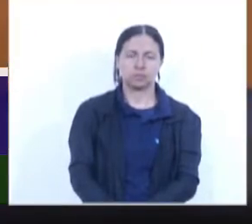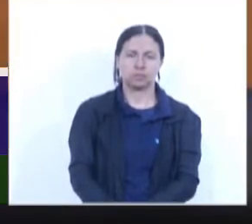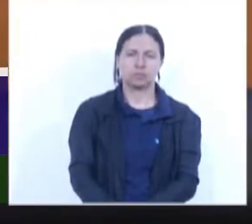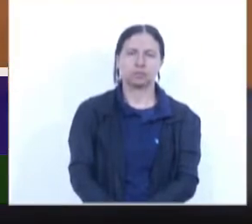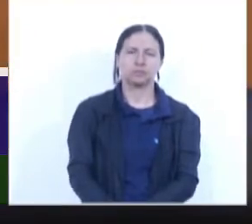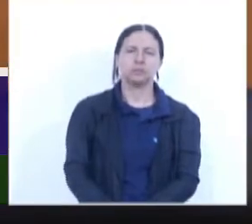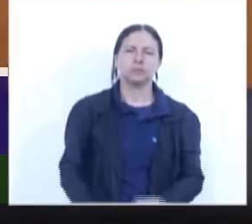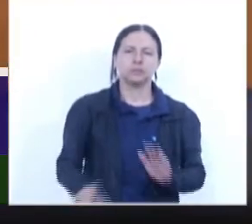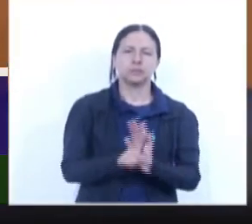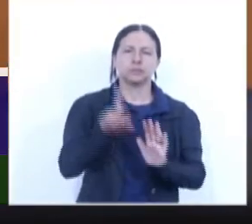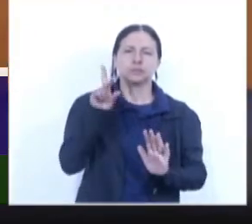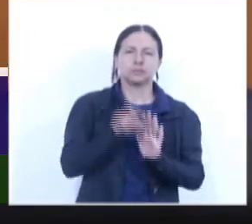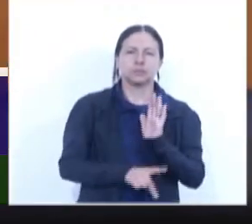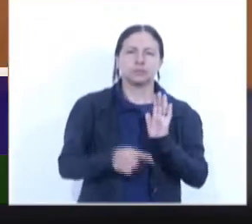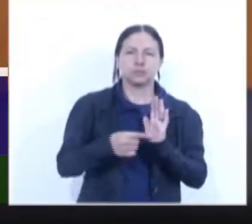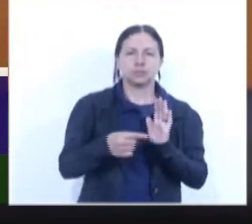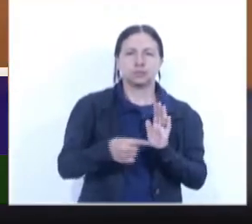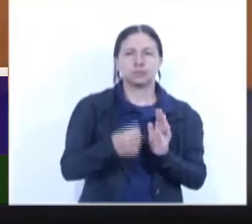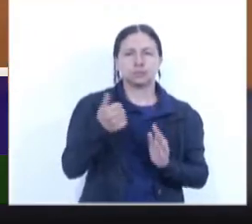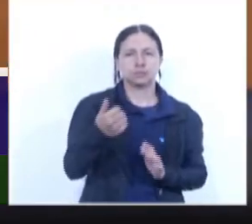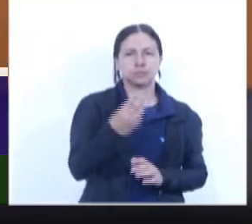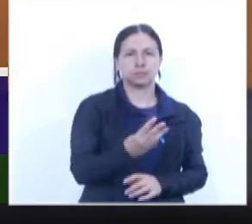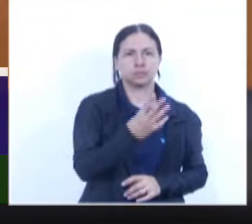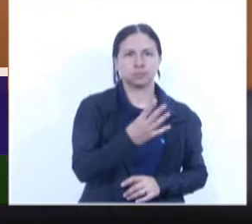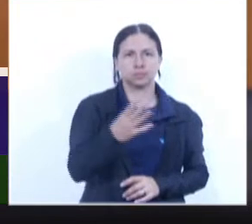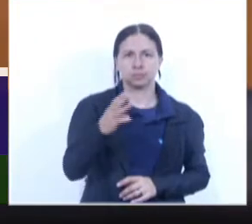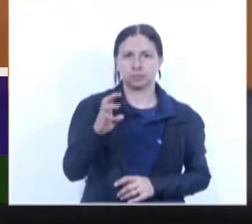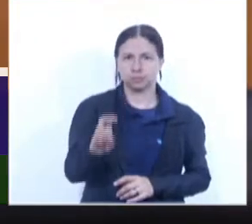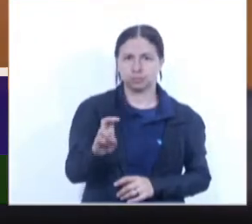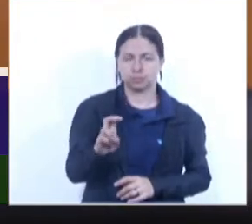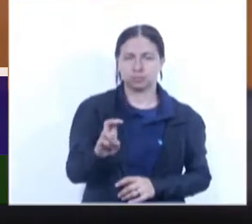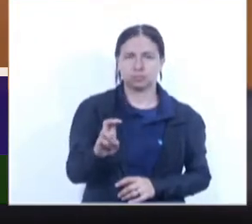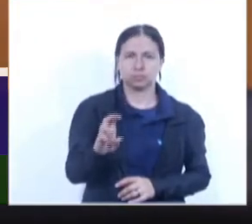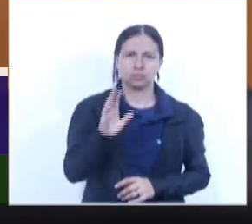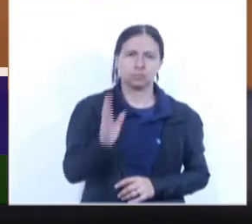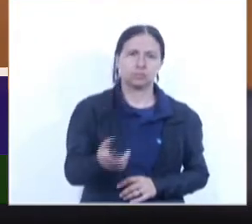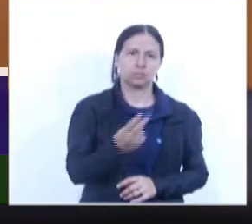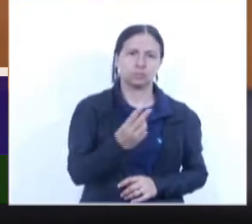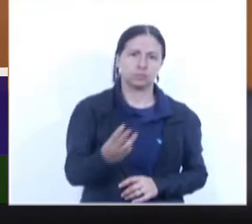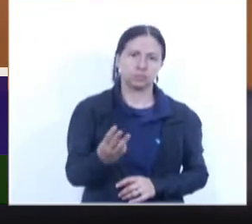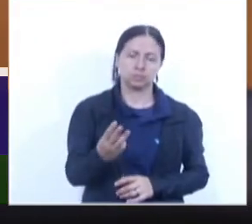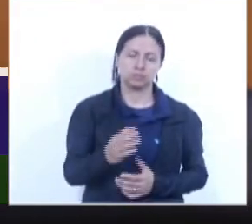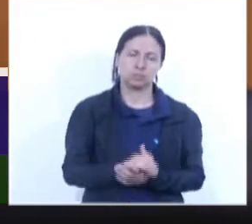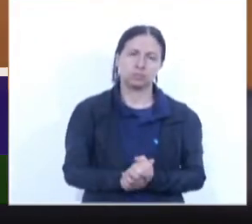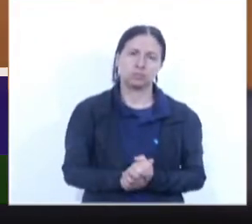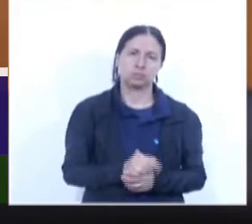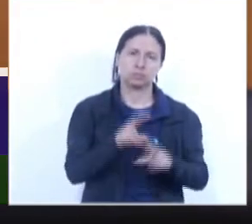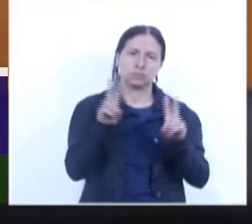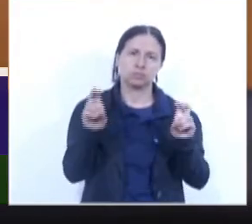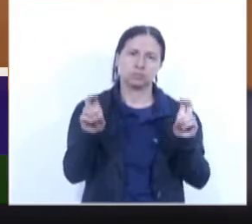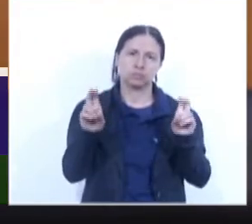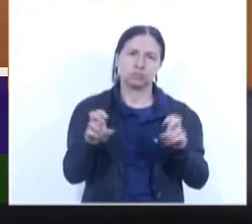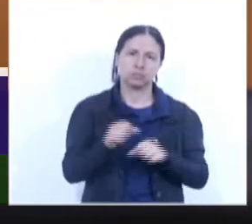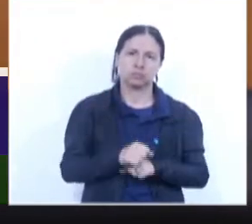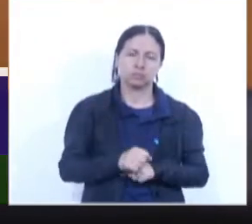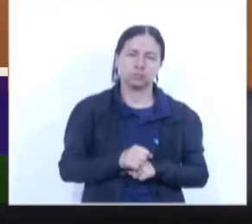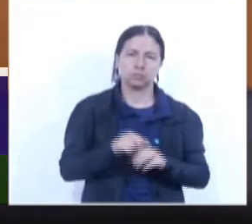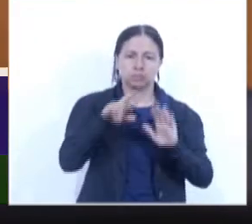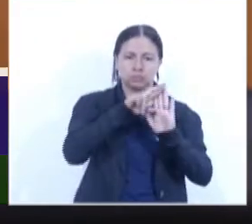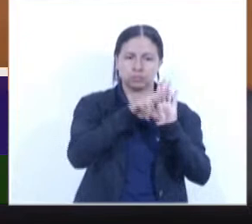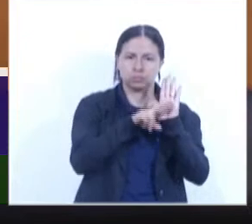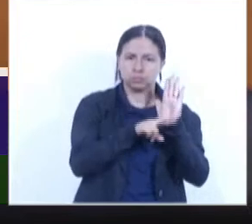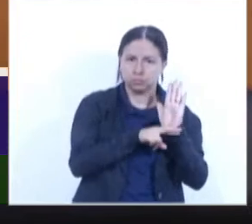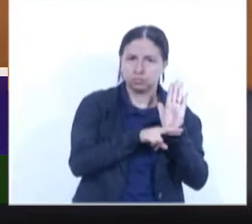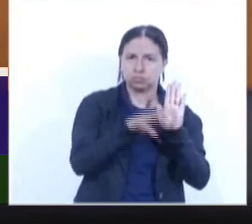projeto de lei ordinária 1345 /23 dispõe sobre medidas complementares